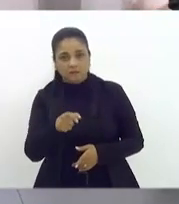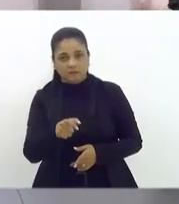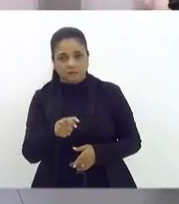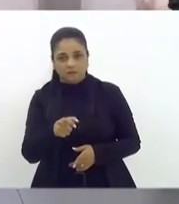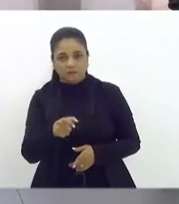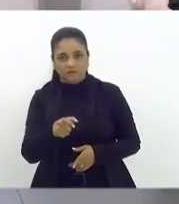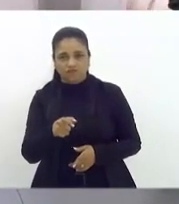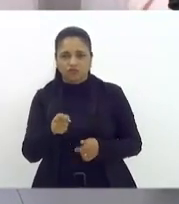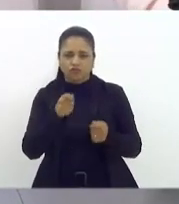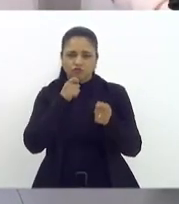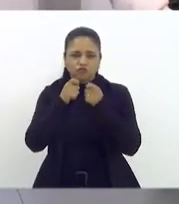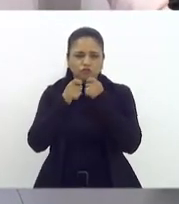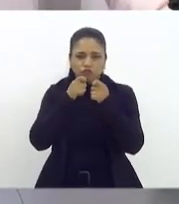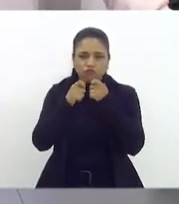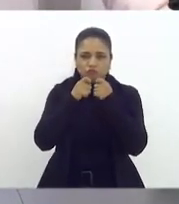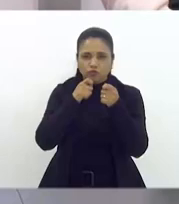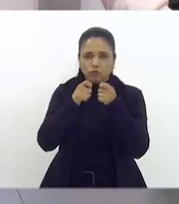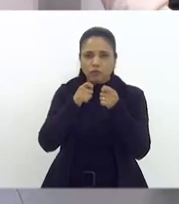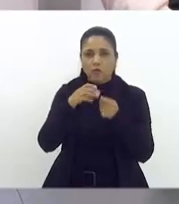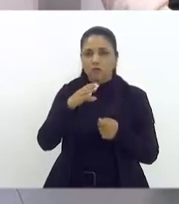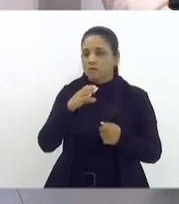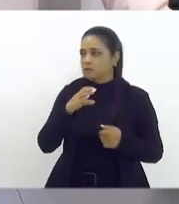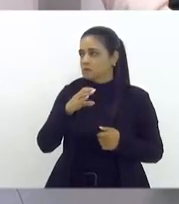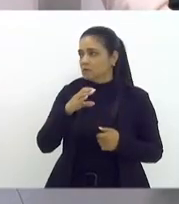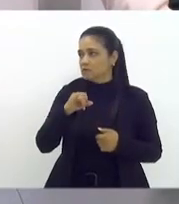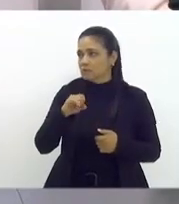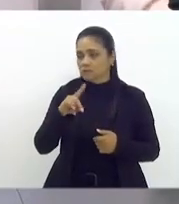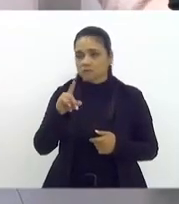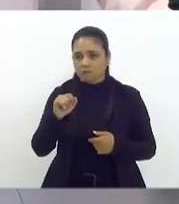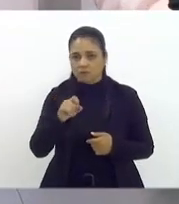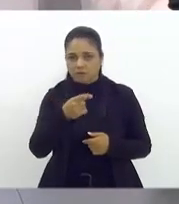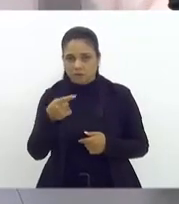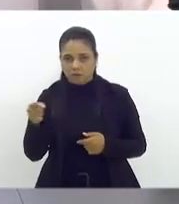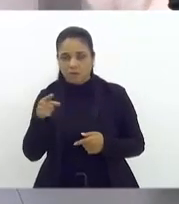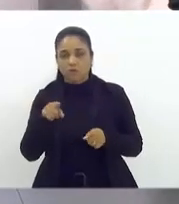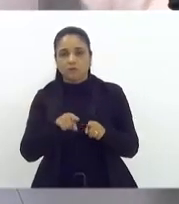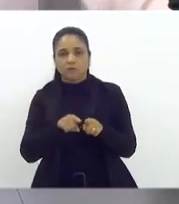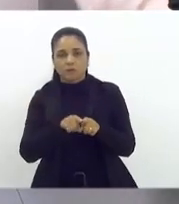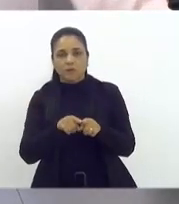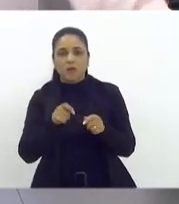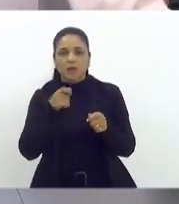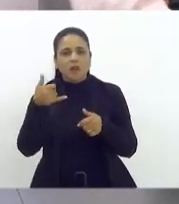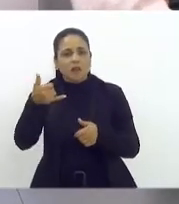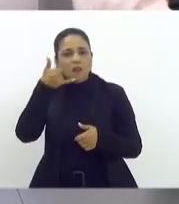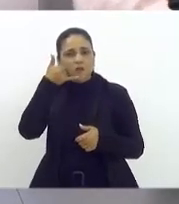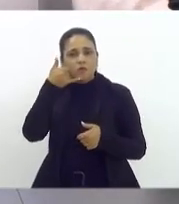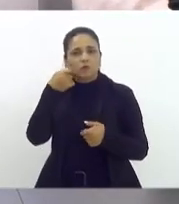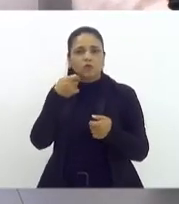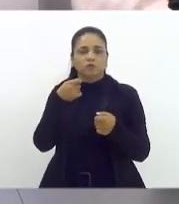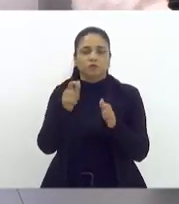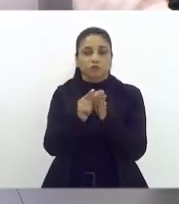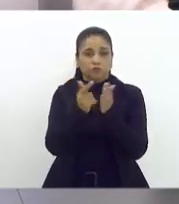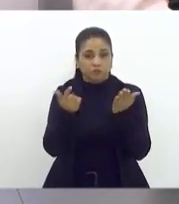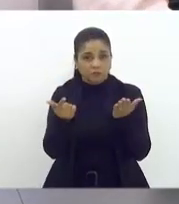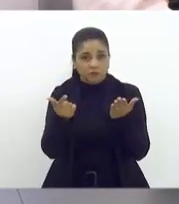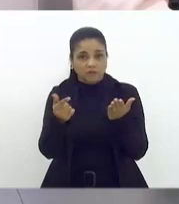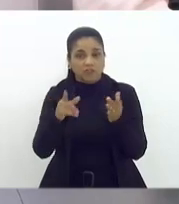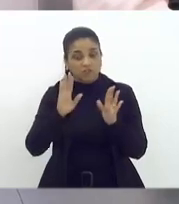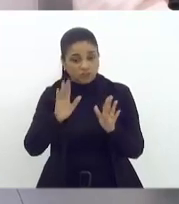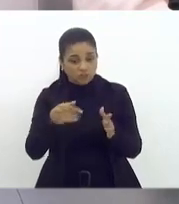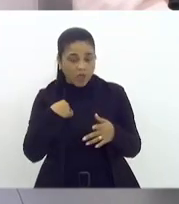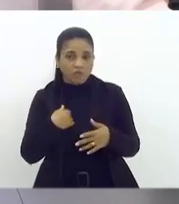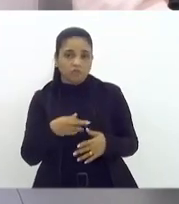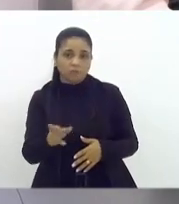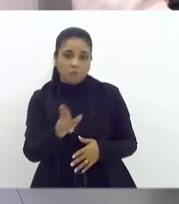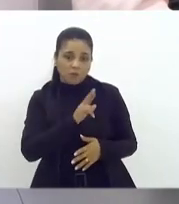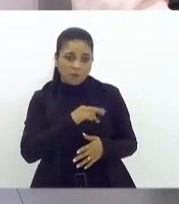a gente tinha um jornal cidadão jornal comunitário no local e a gente ligou para o jornalistas porque já tinham uma versão de que o menino